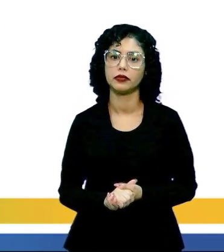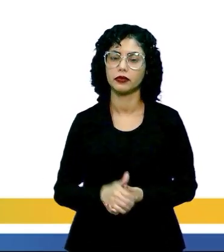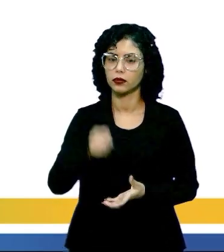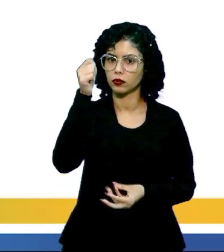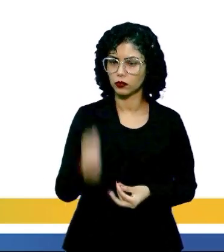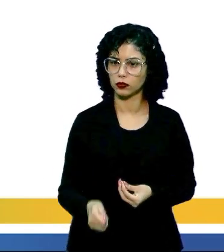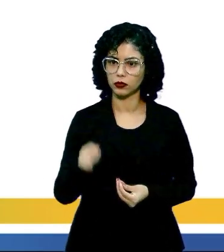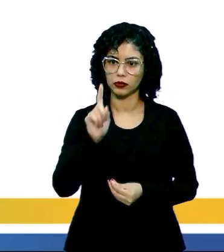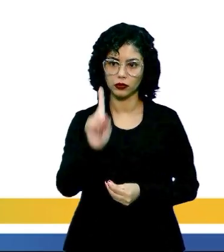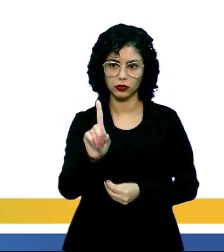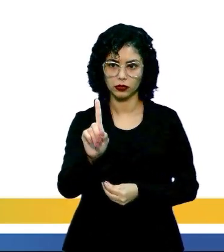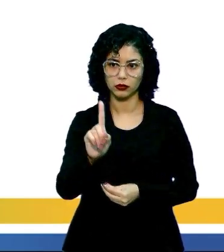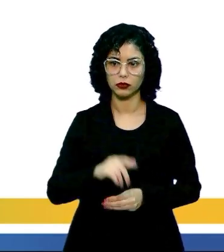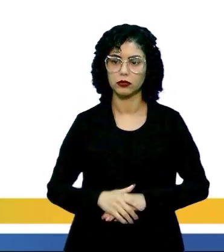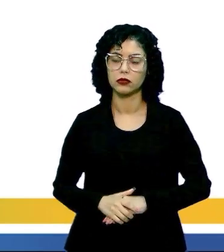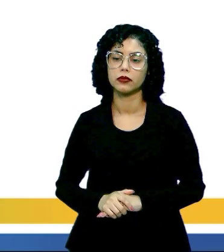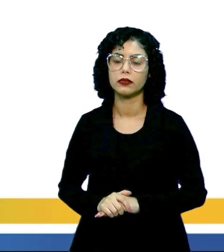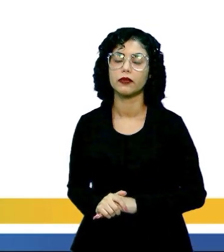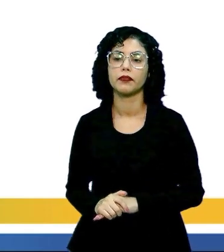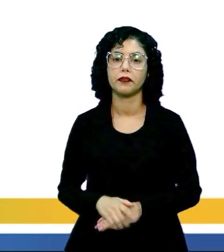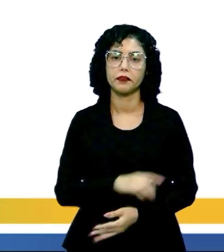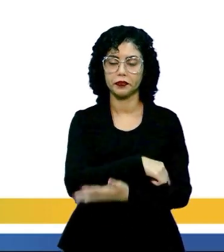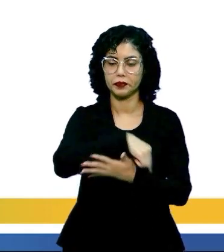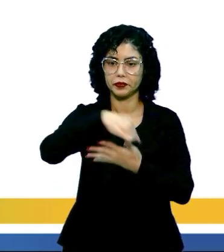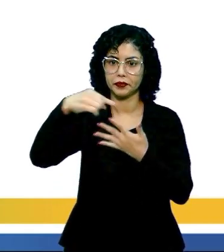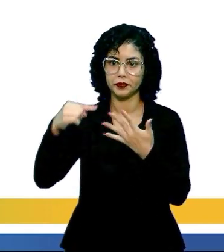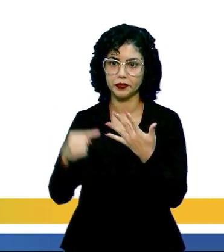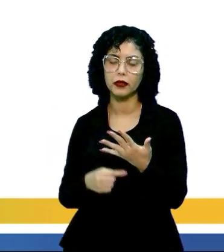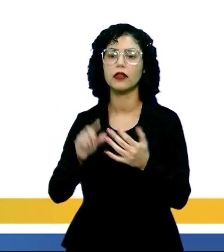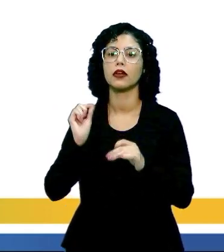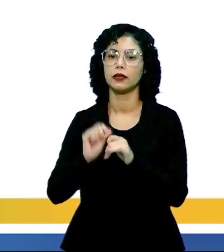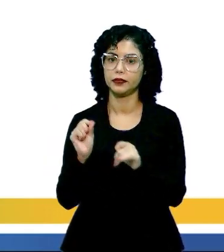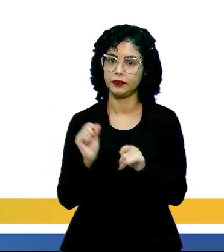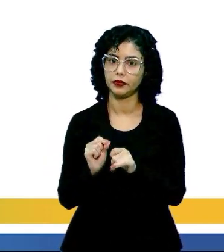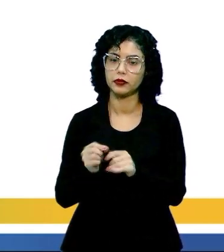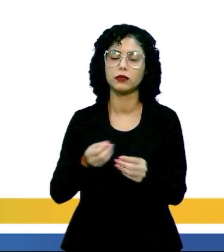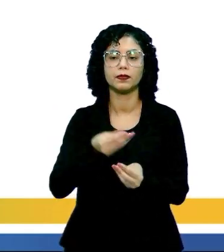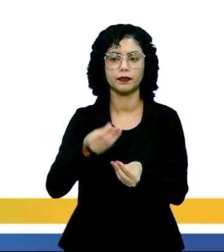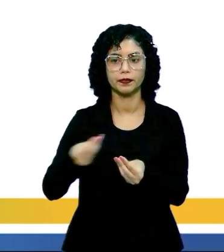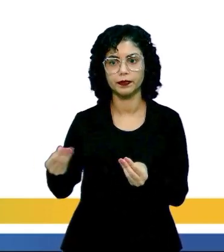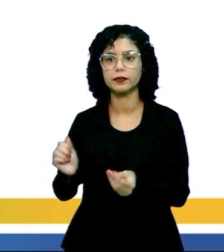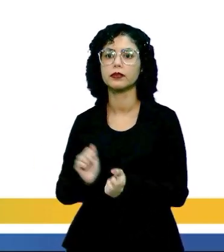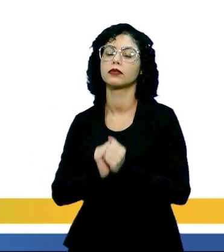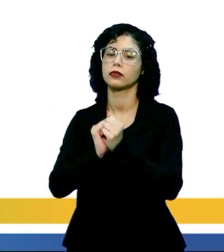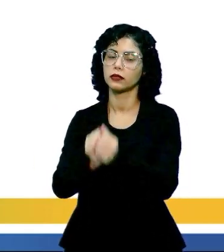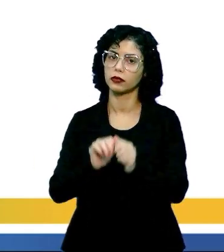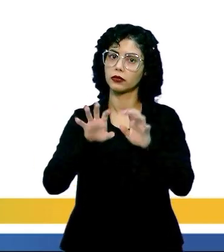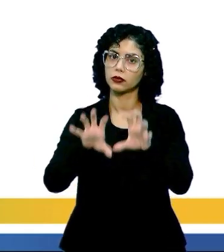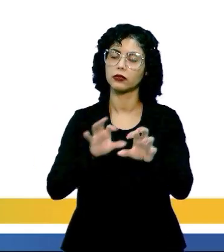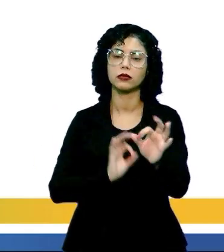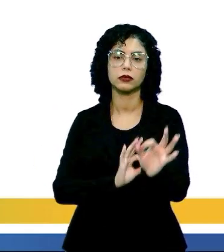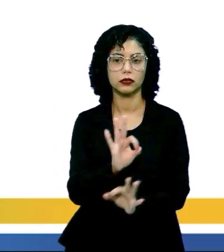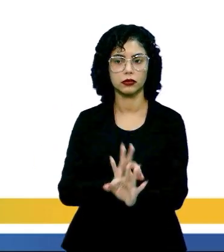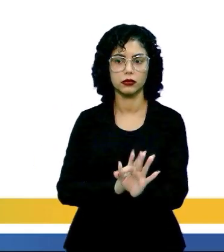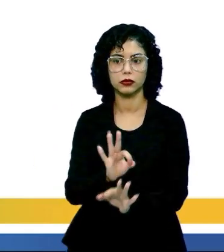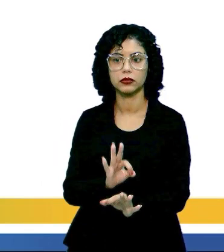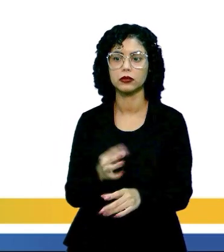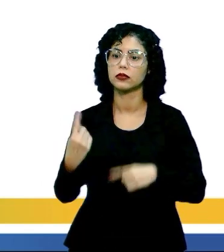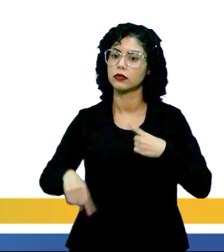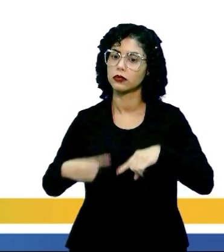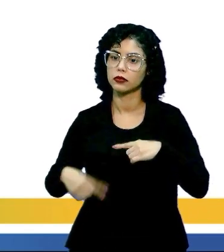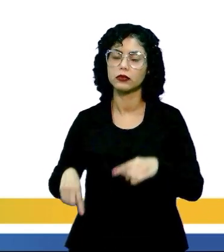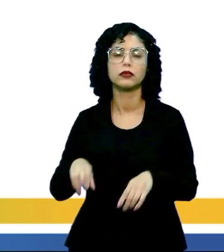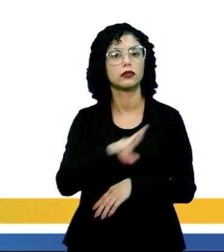um ditador, né? Esses cargos públicos eles foram distribuídos para assim, né, organizar a